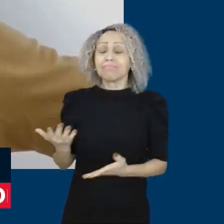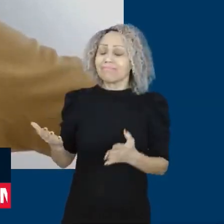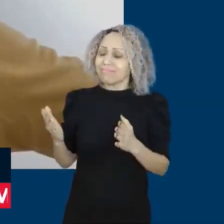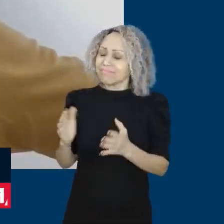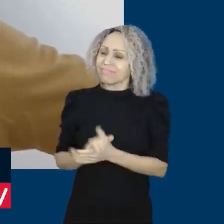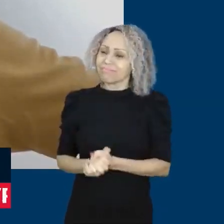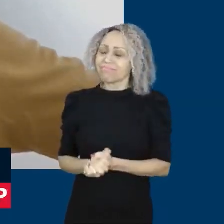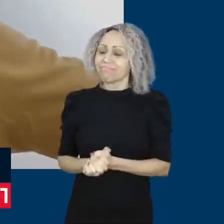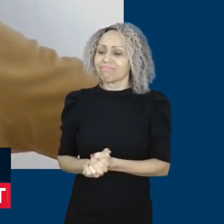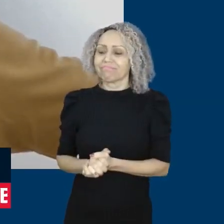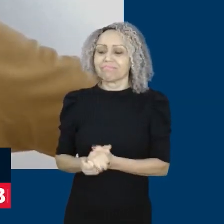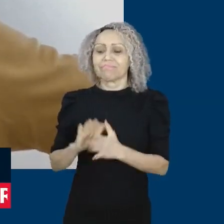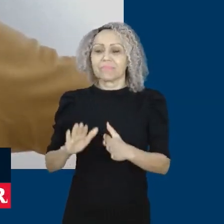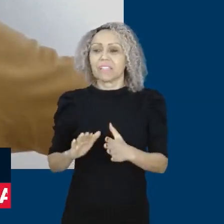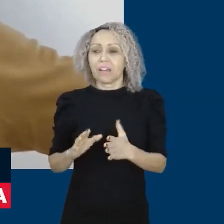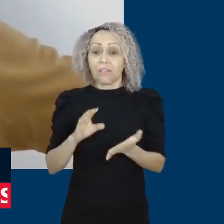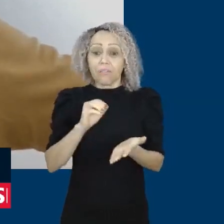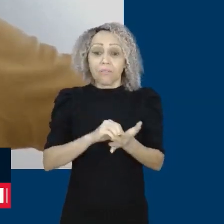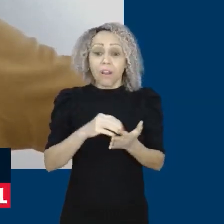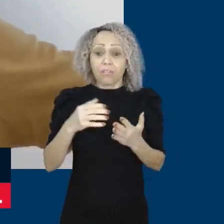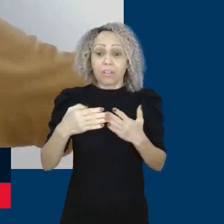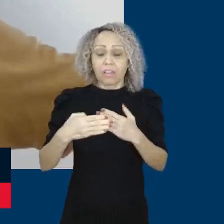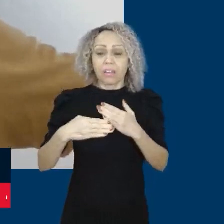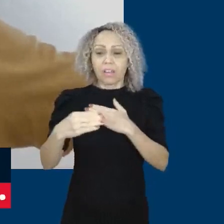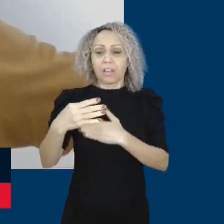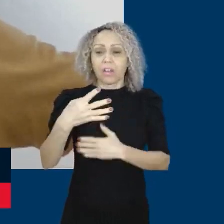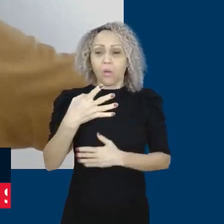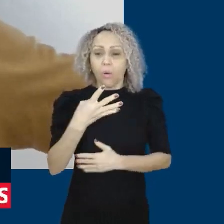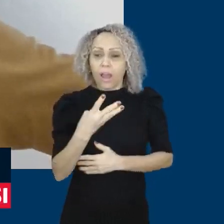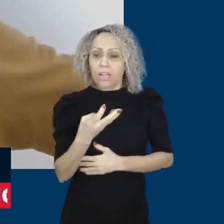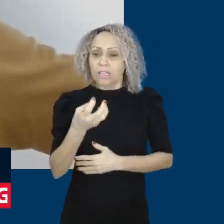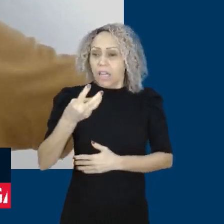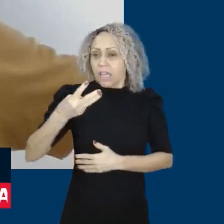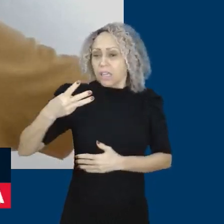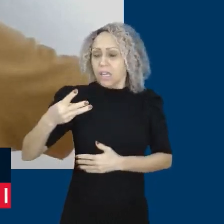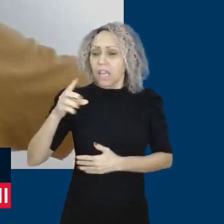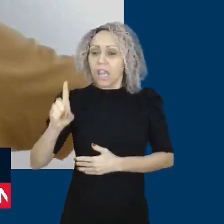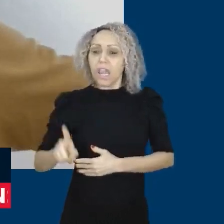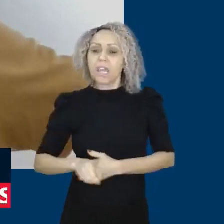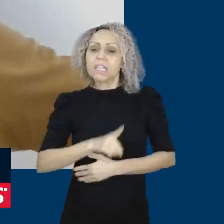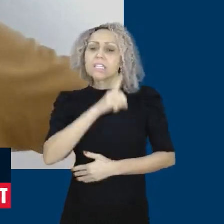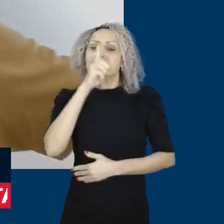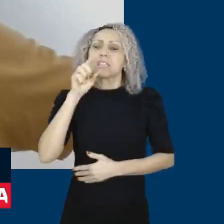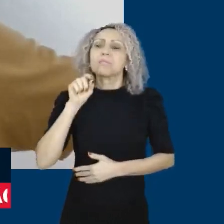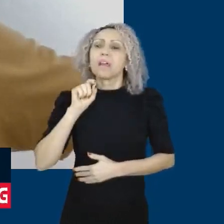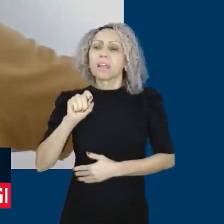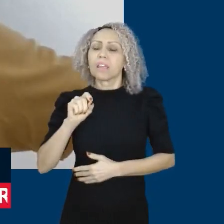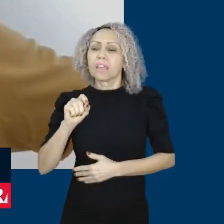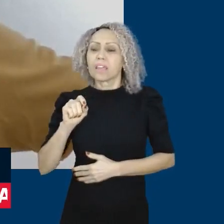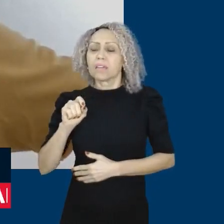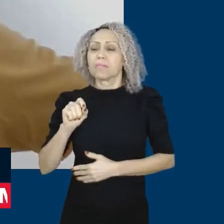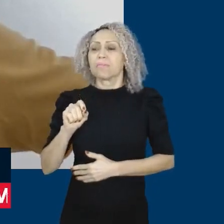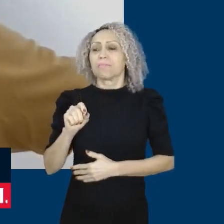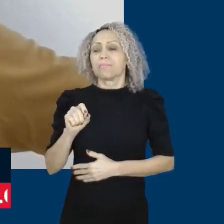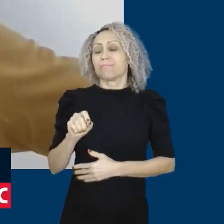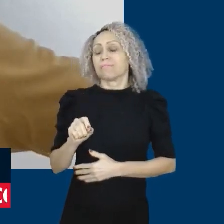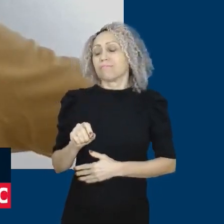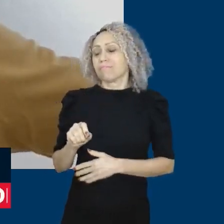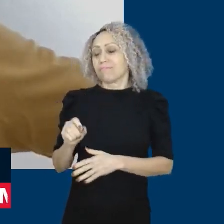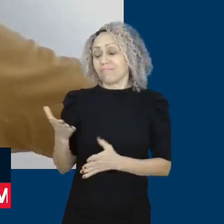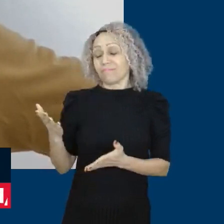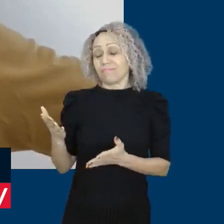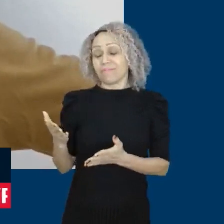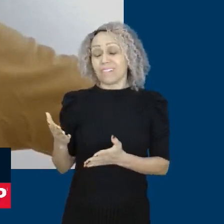faltam 43 dias para a transição de governo, para o Lula subir aquela rampa, pegar